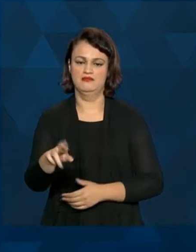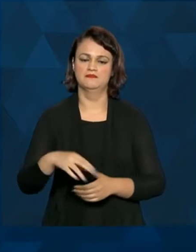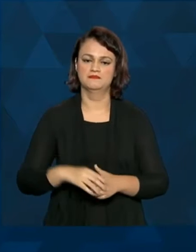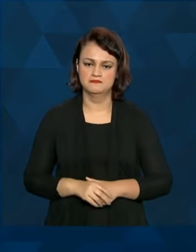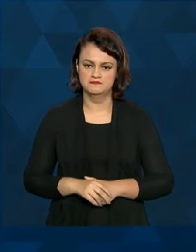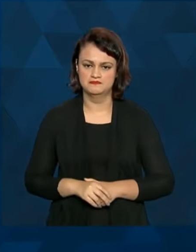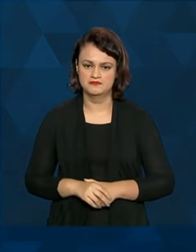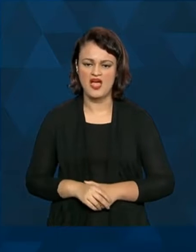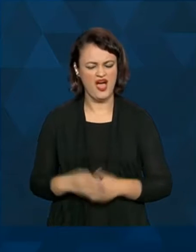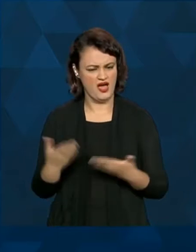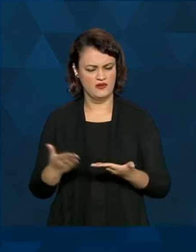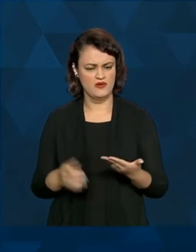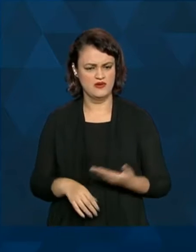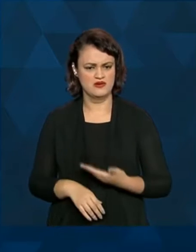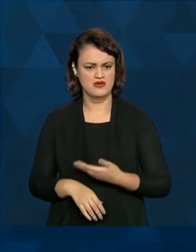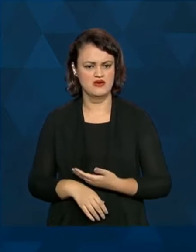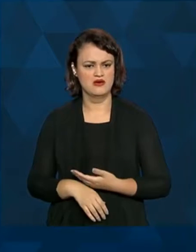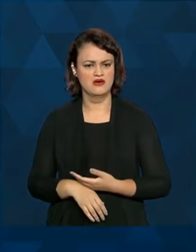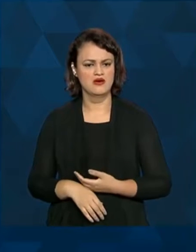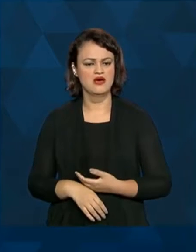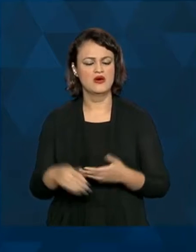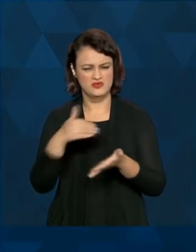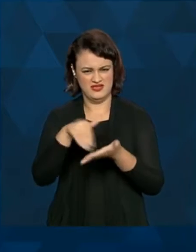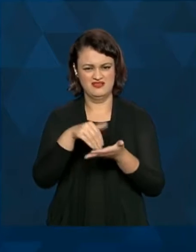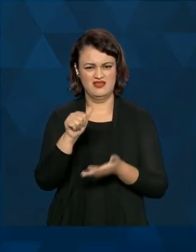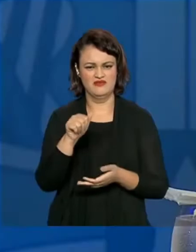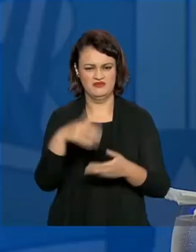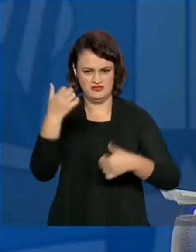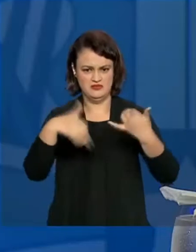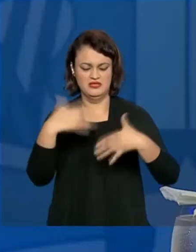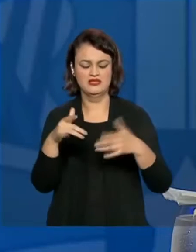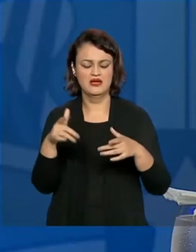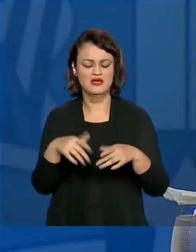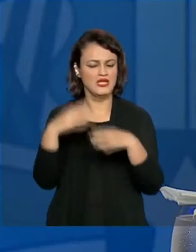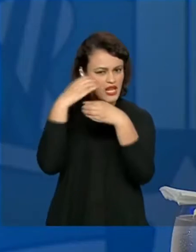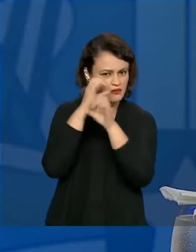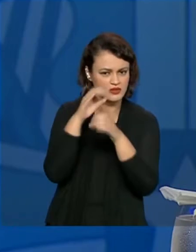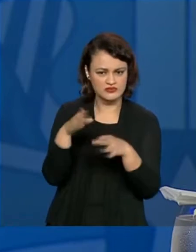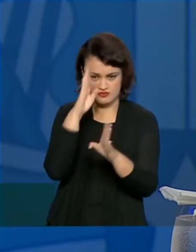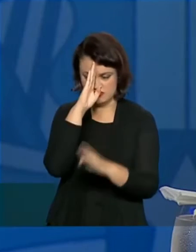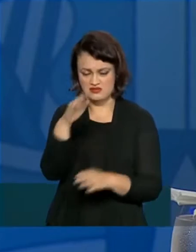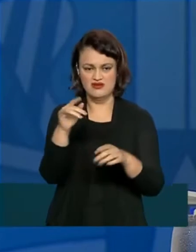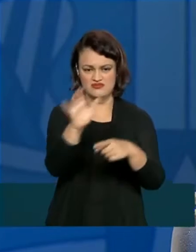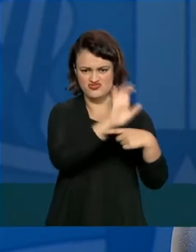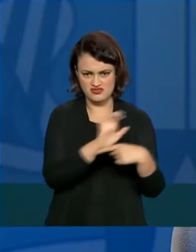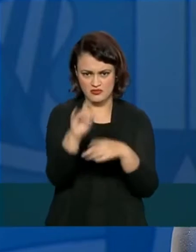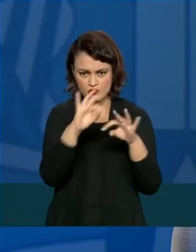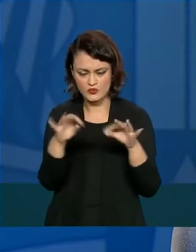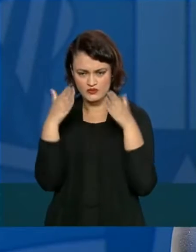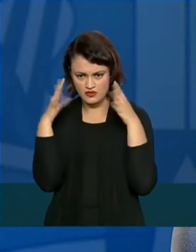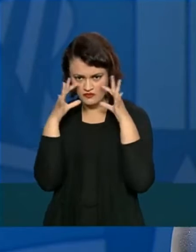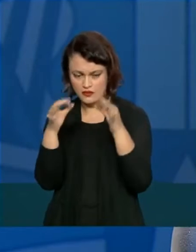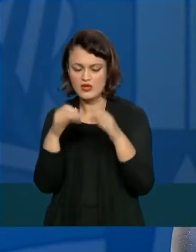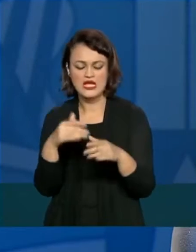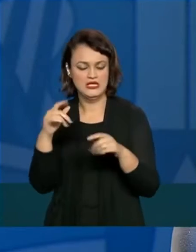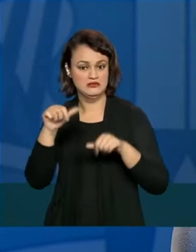O secretário Arnaldo poderá abordar posteriormente que também foi ampliada a capacidade dos laboratórios centrais dos estados, foram